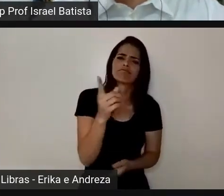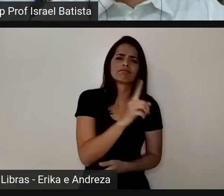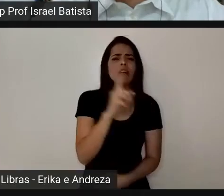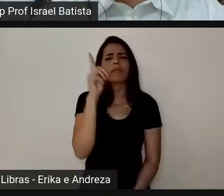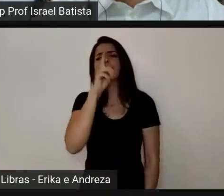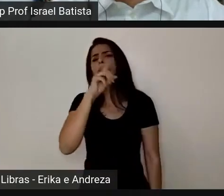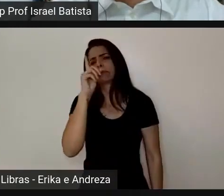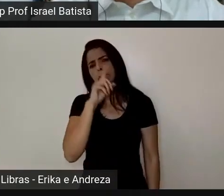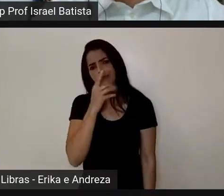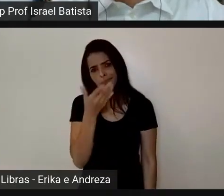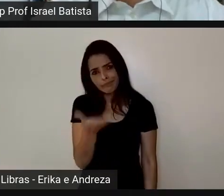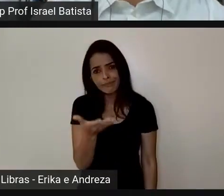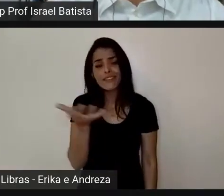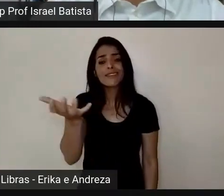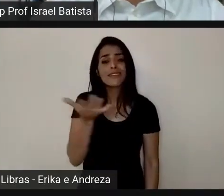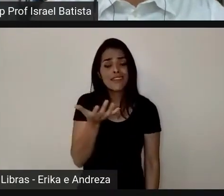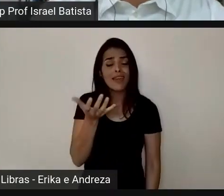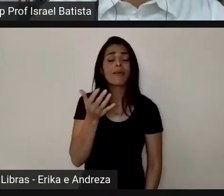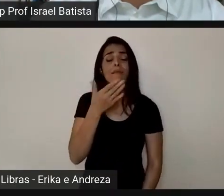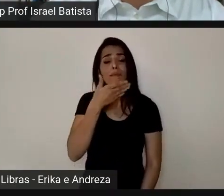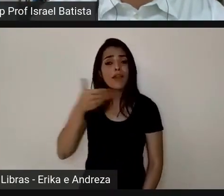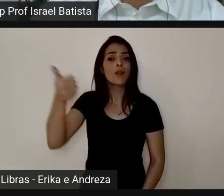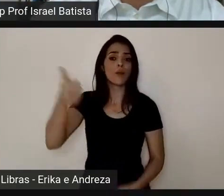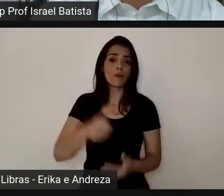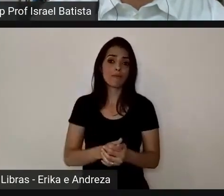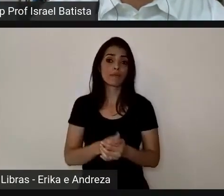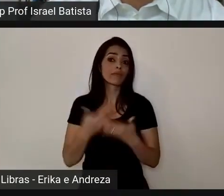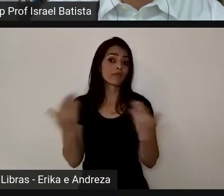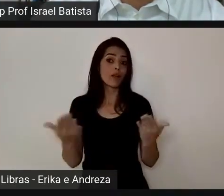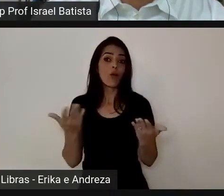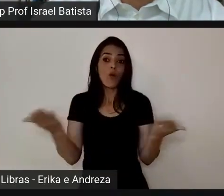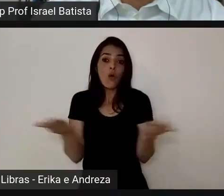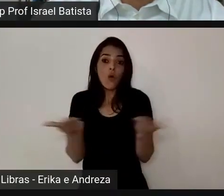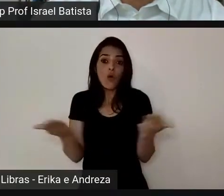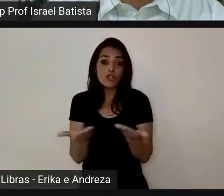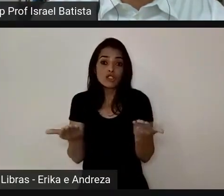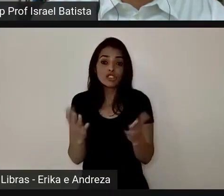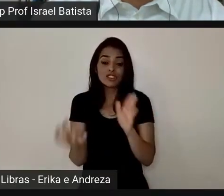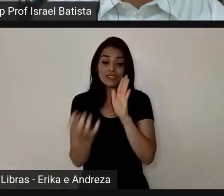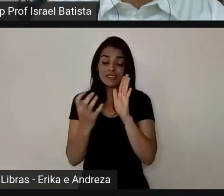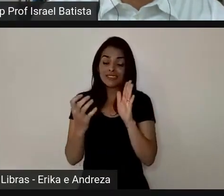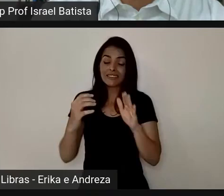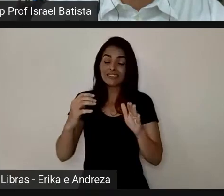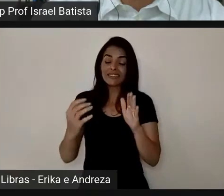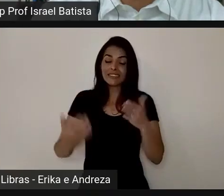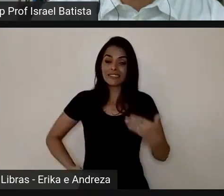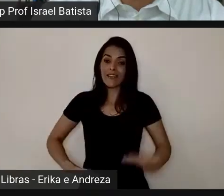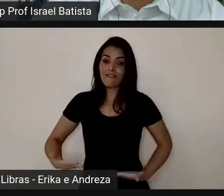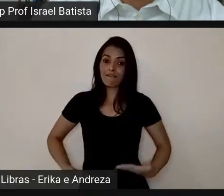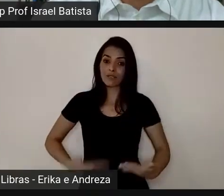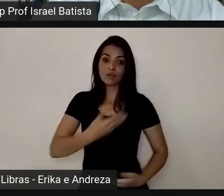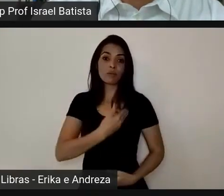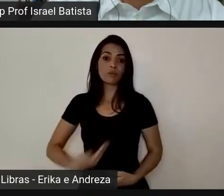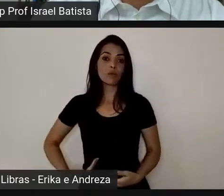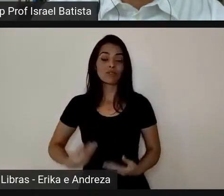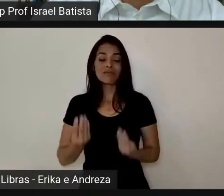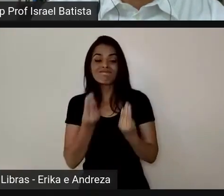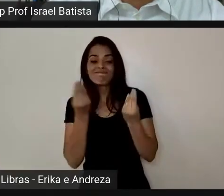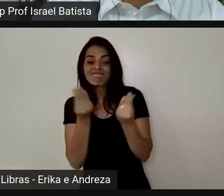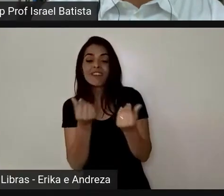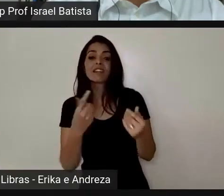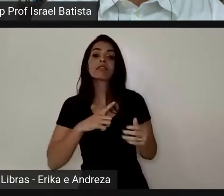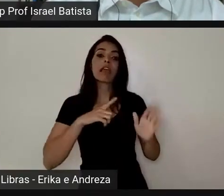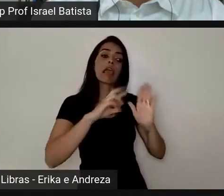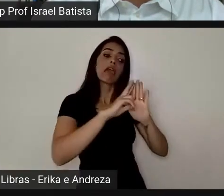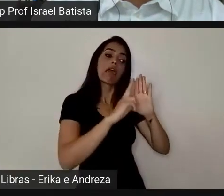aquém do que nós gostaríamos de ter. E uma das razões para a qualidade do serviço público hoje estar aquém é porque